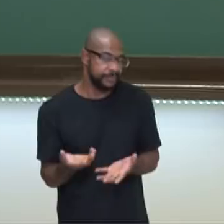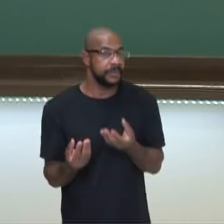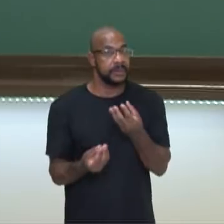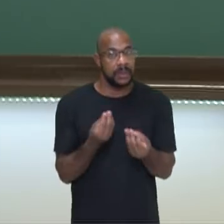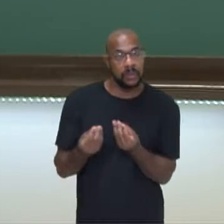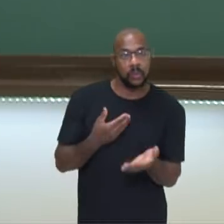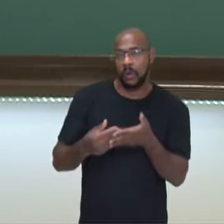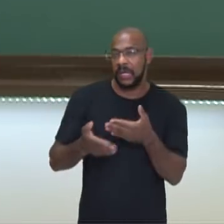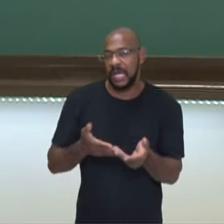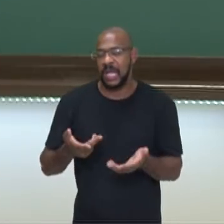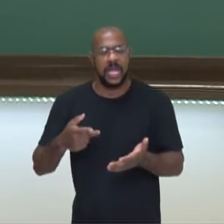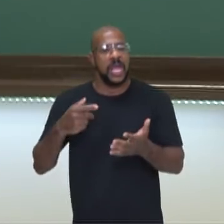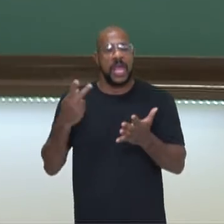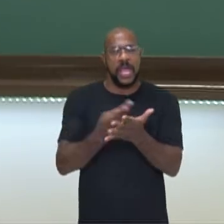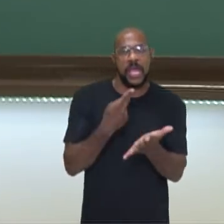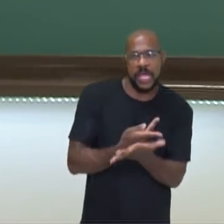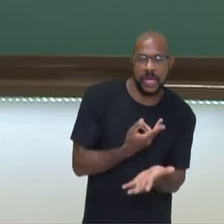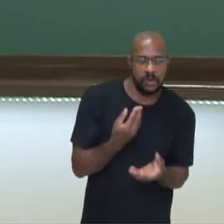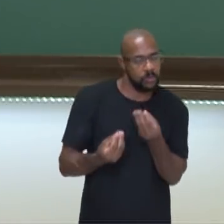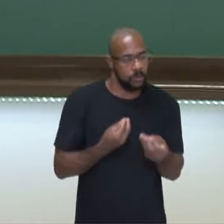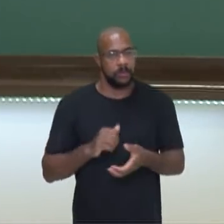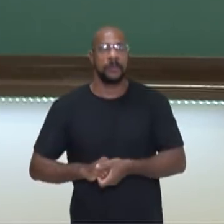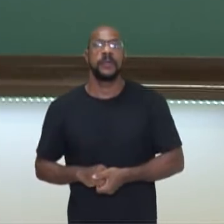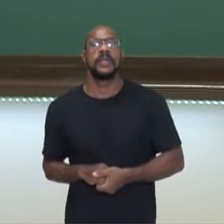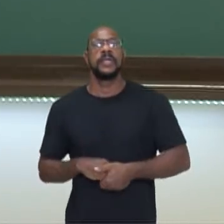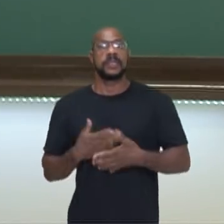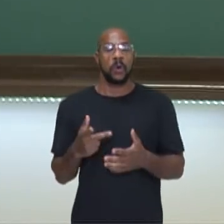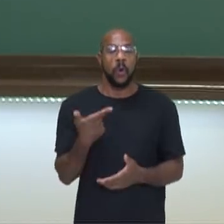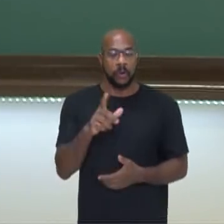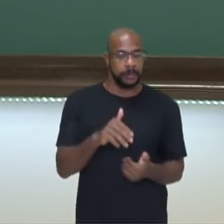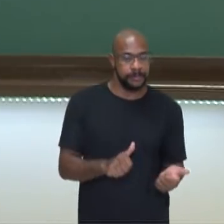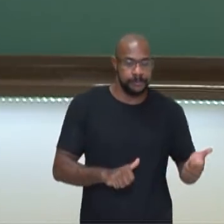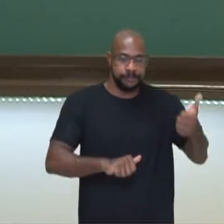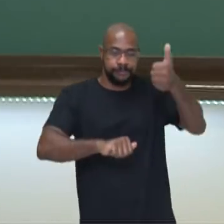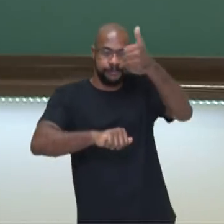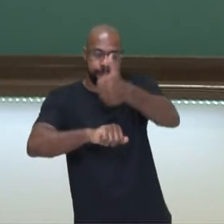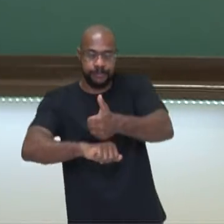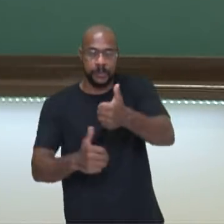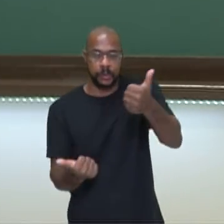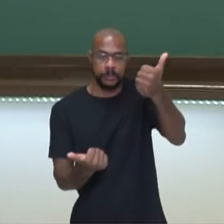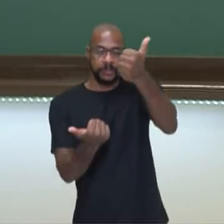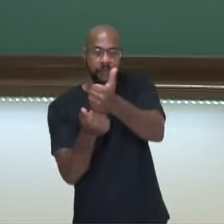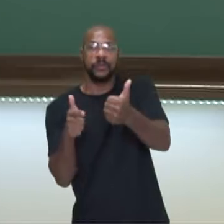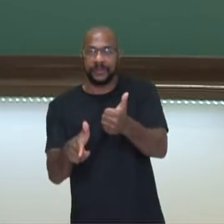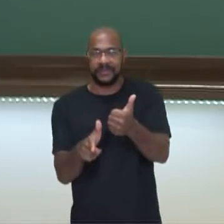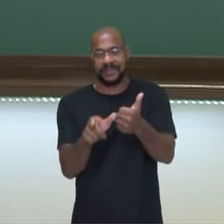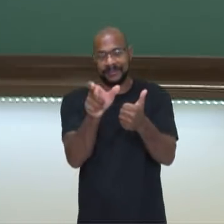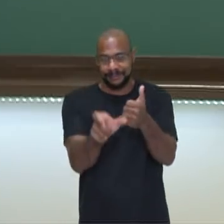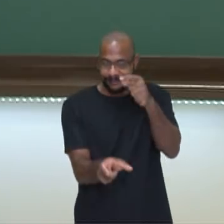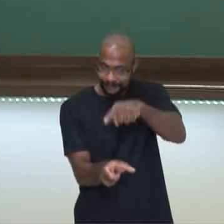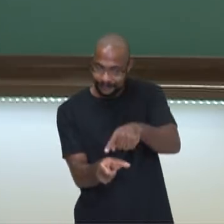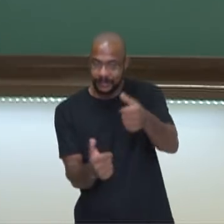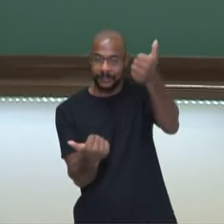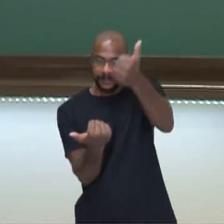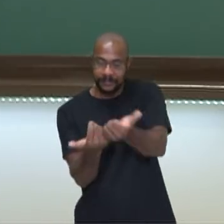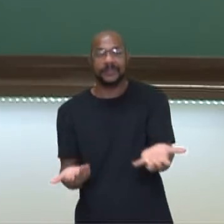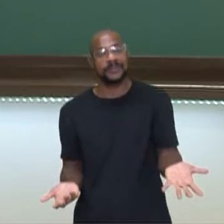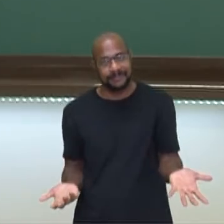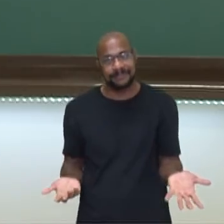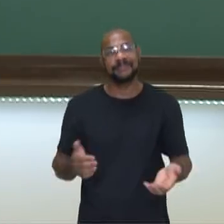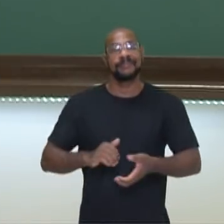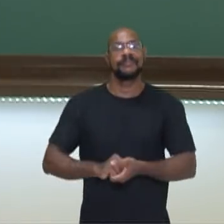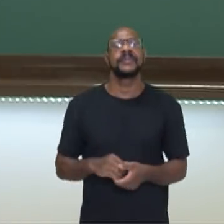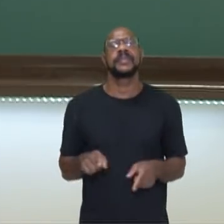irregularidade. Assumiria o próximo na votação, então esse provavelmente aliado aí aos coronéis, ao presidente da República e